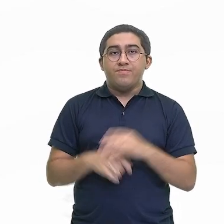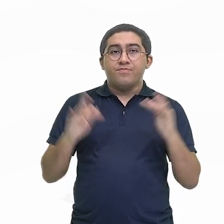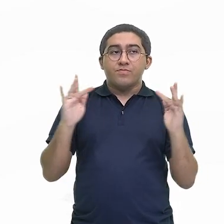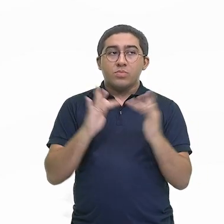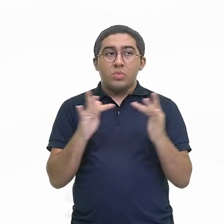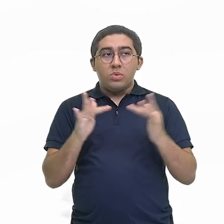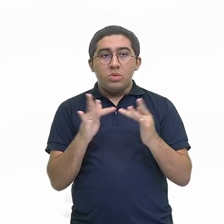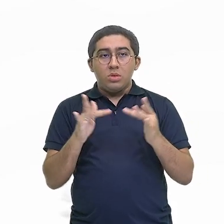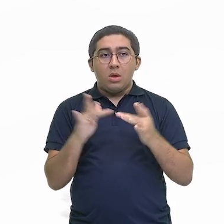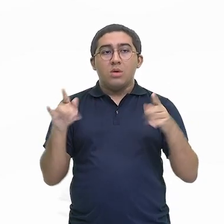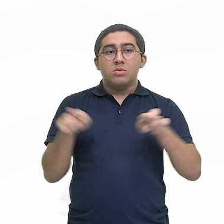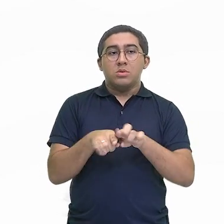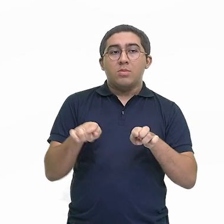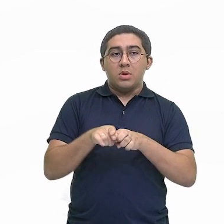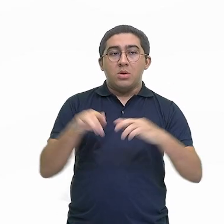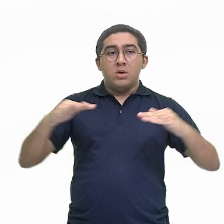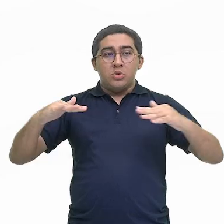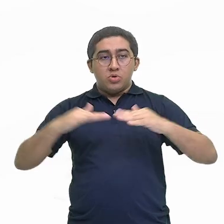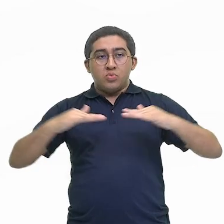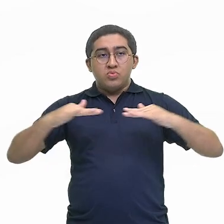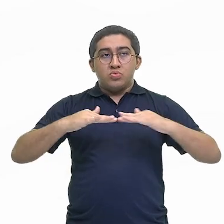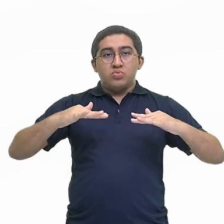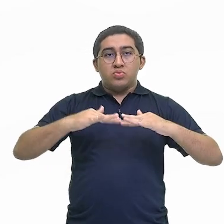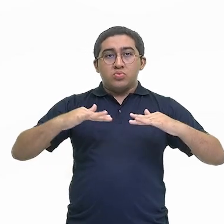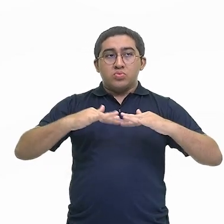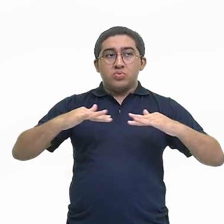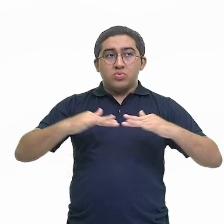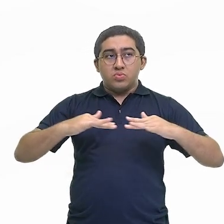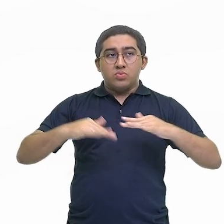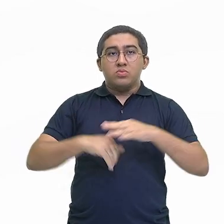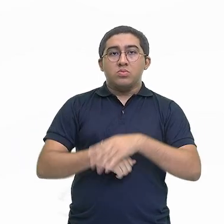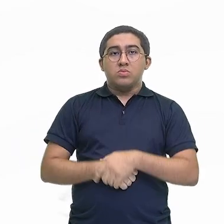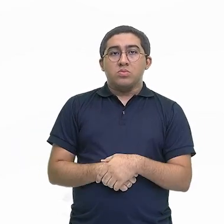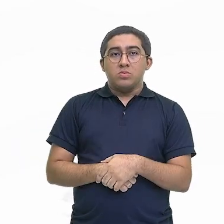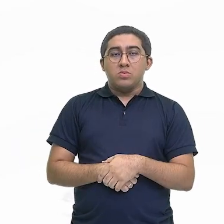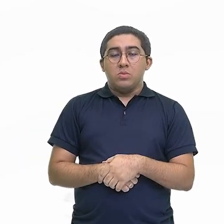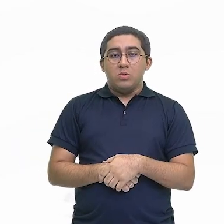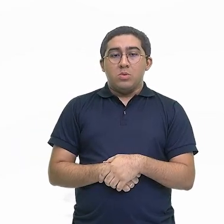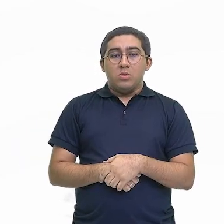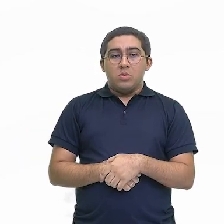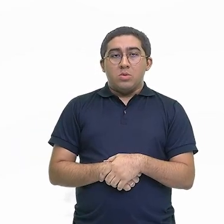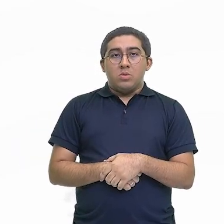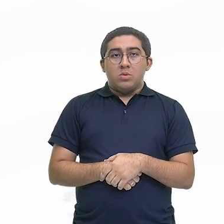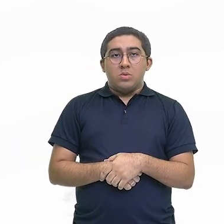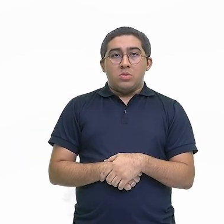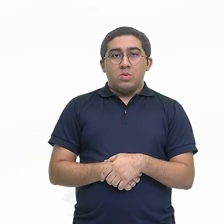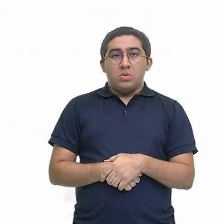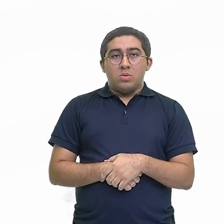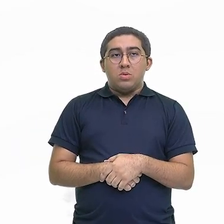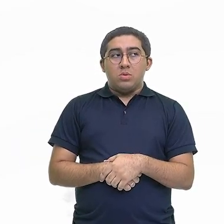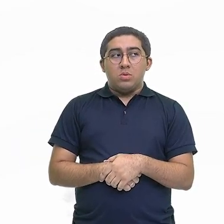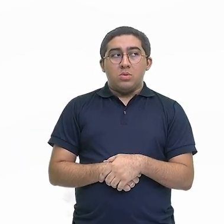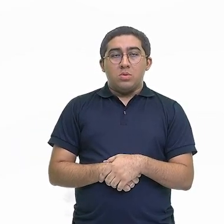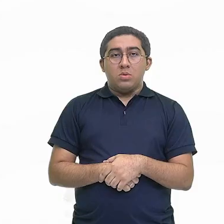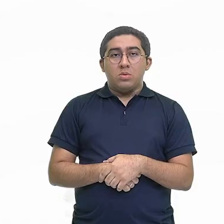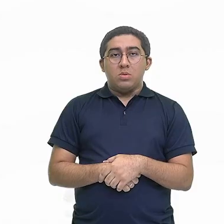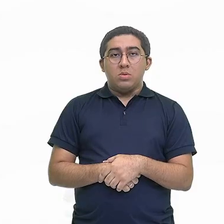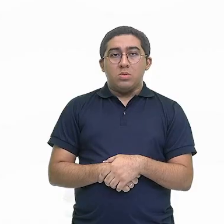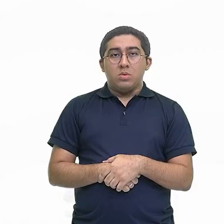chocando, que estão se batendo uma na outra, né? Que estão se batendo uma na outra. Então você tem ali